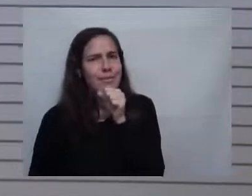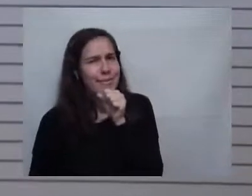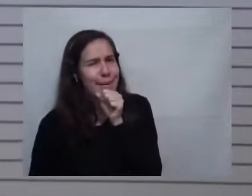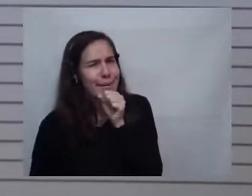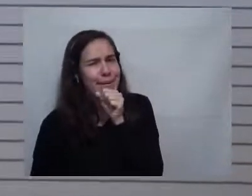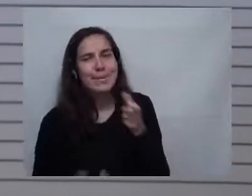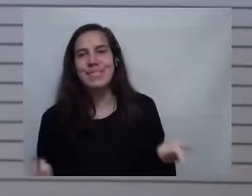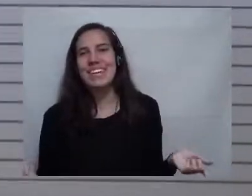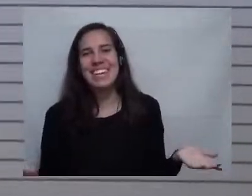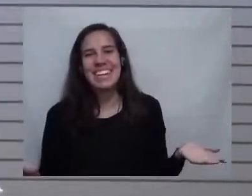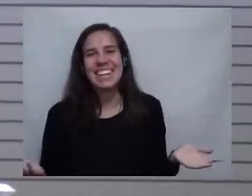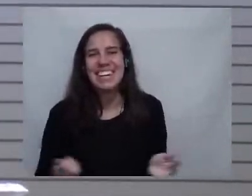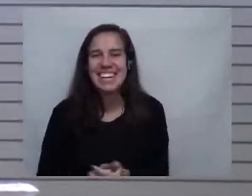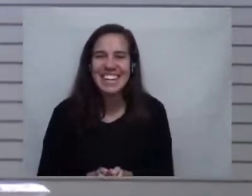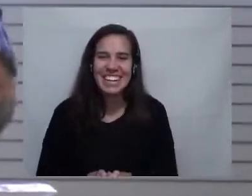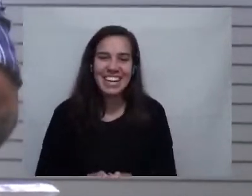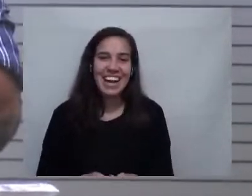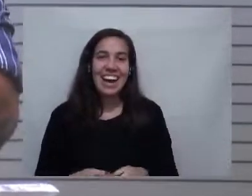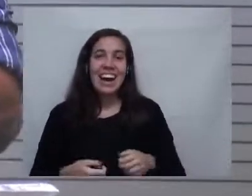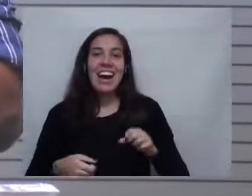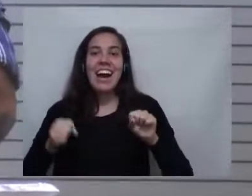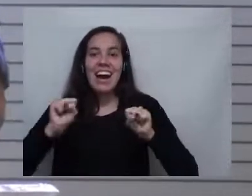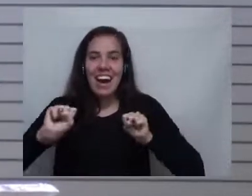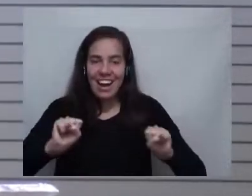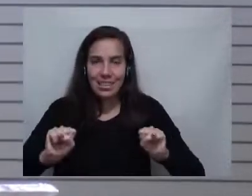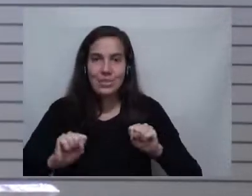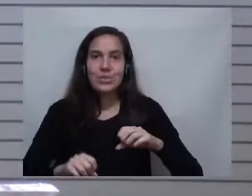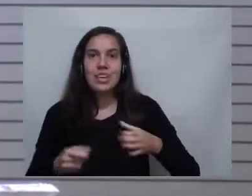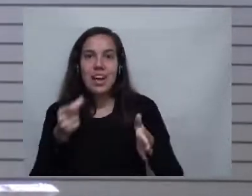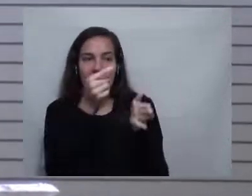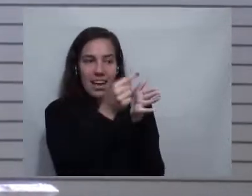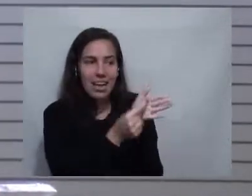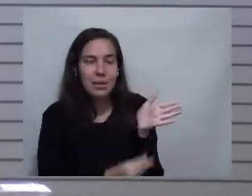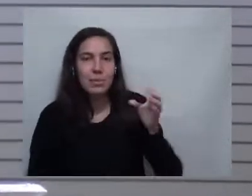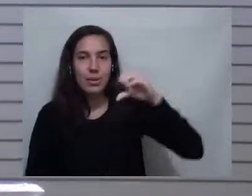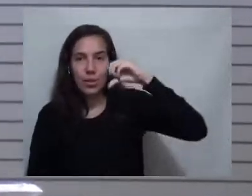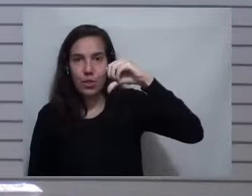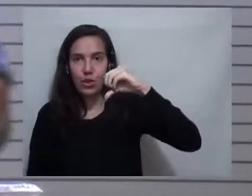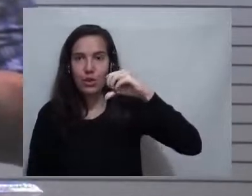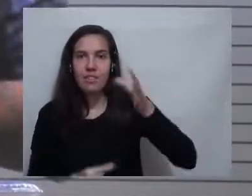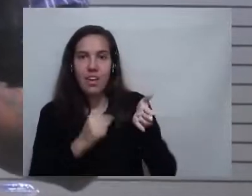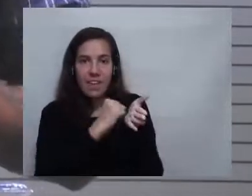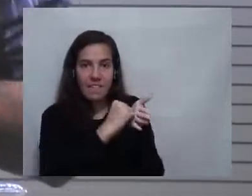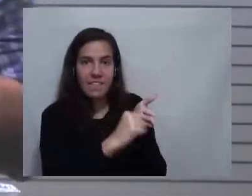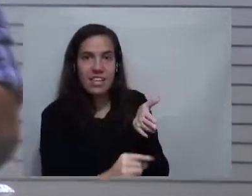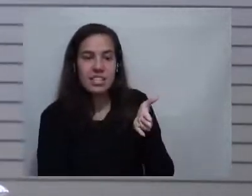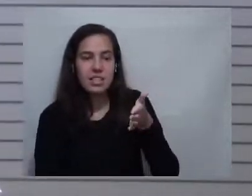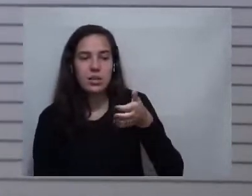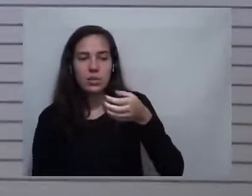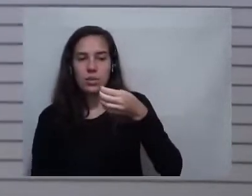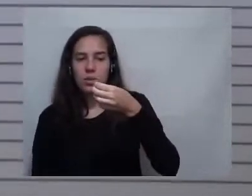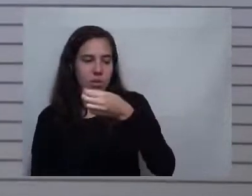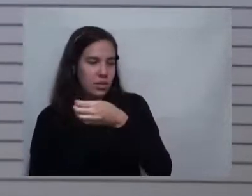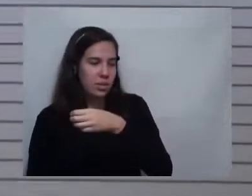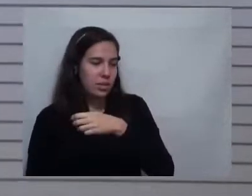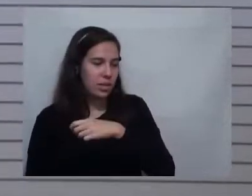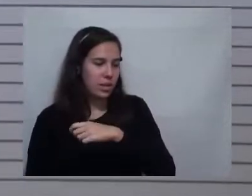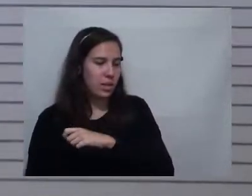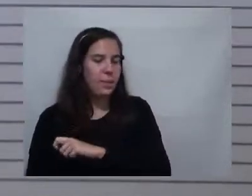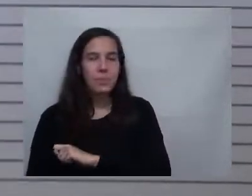e vamos lá Atos dos Apóstolos no capítulo 9 no verso 31